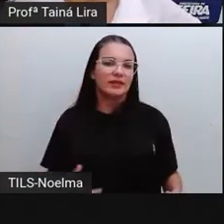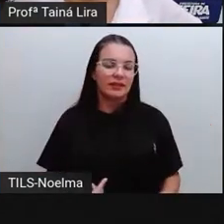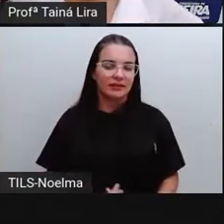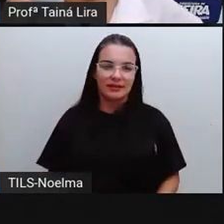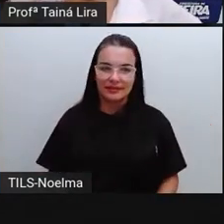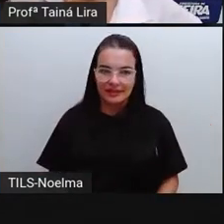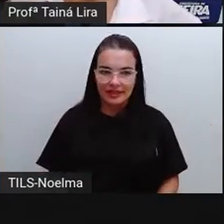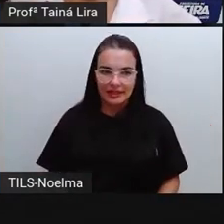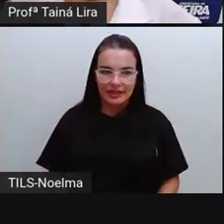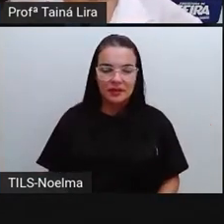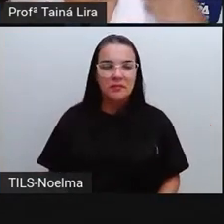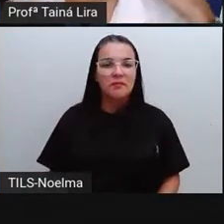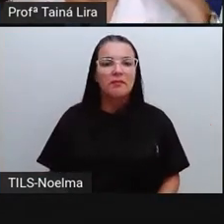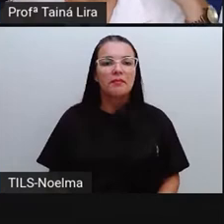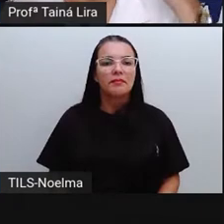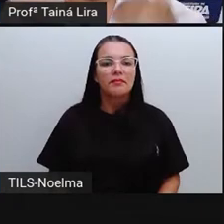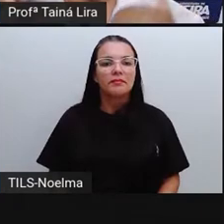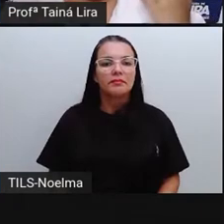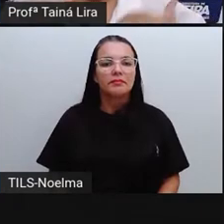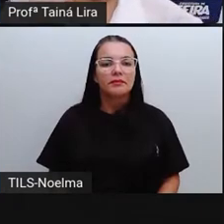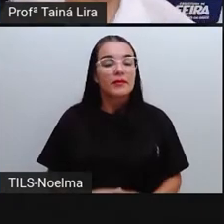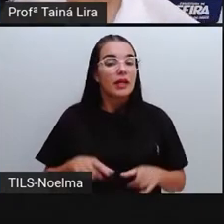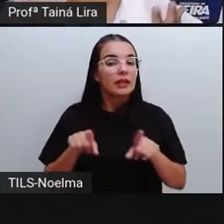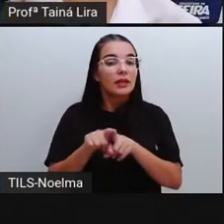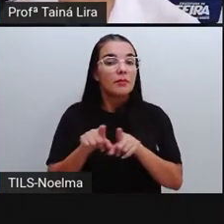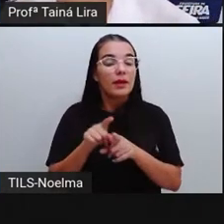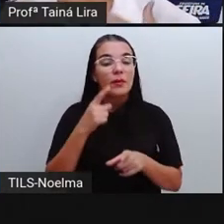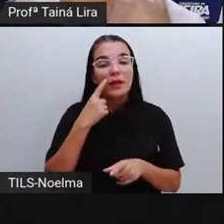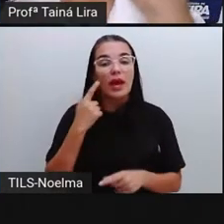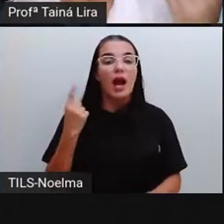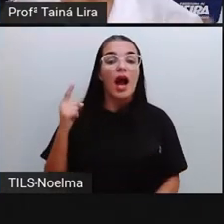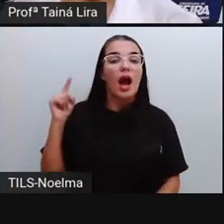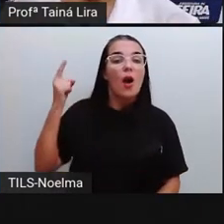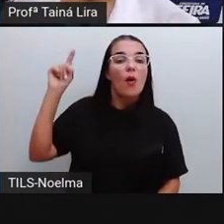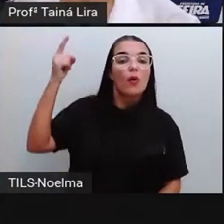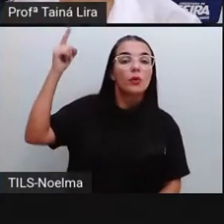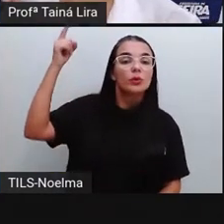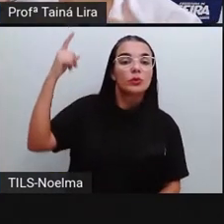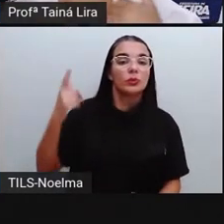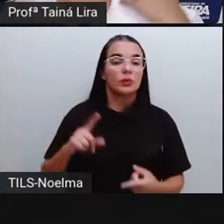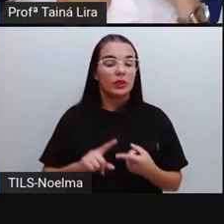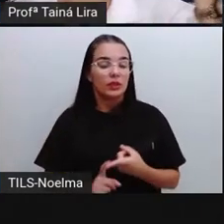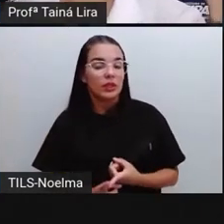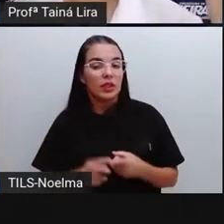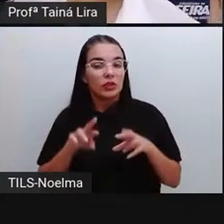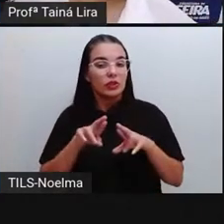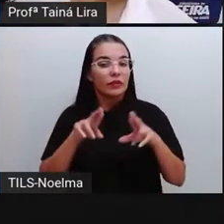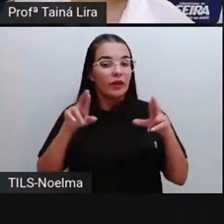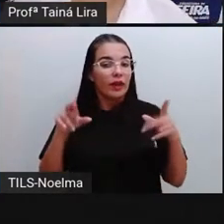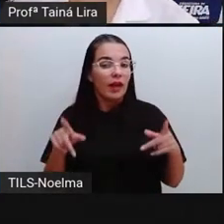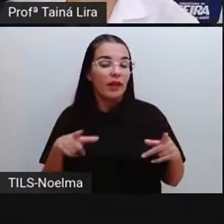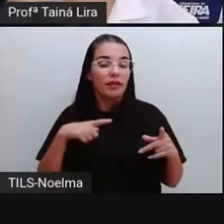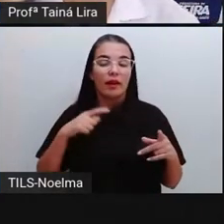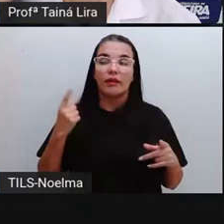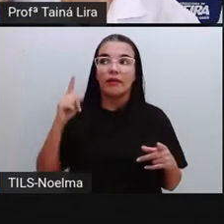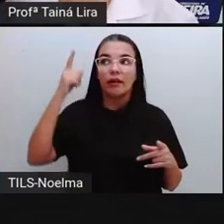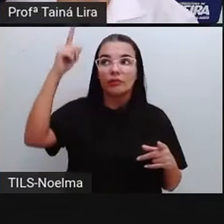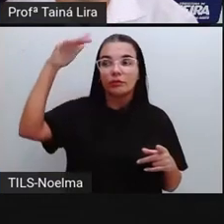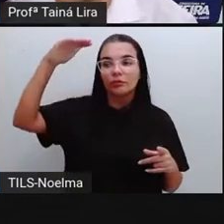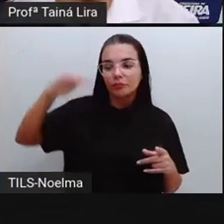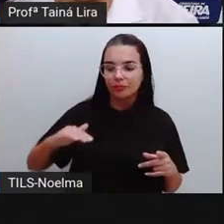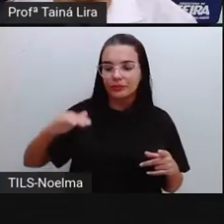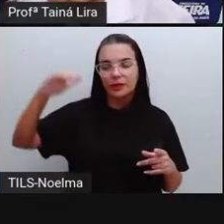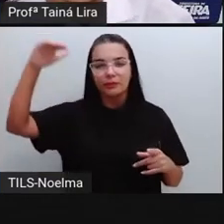também a altura, né, dessas crianças, mas a gente pode imaginar que tem criança que é mais alta, que